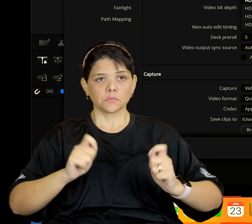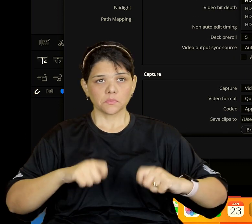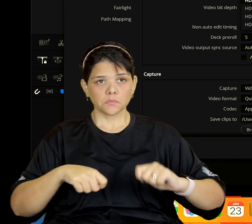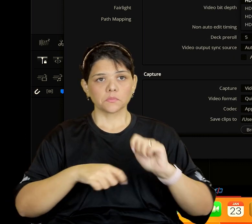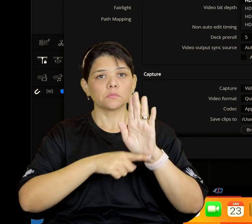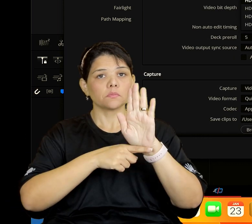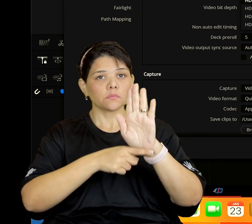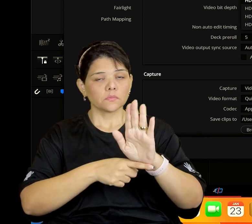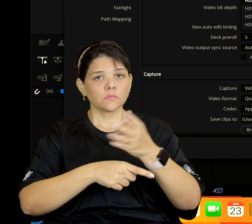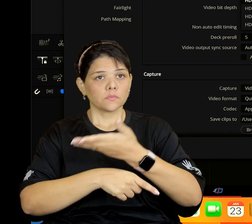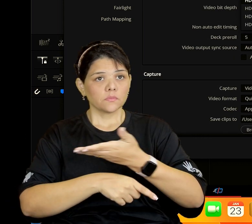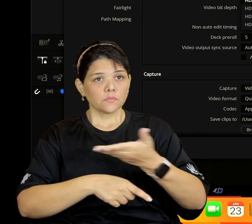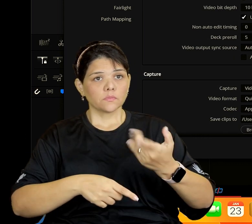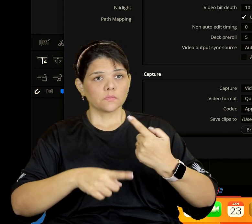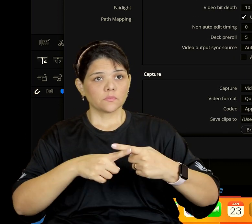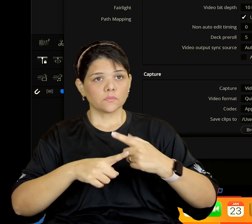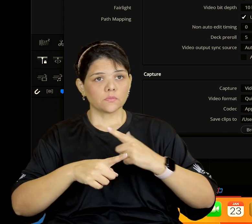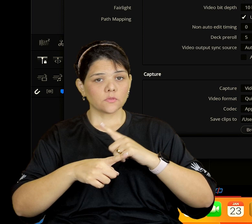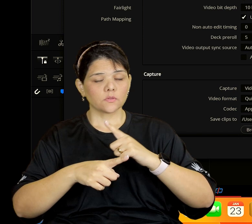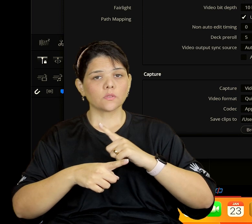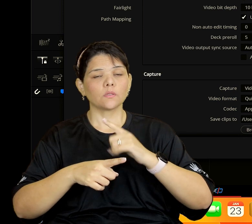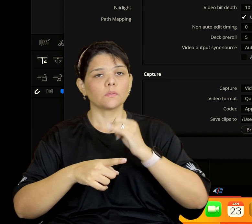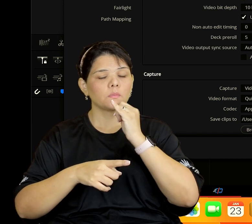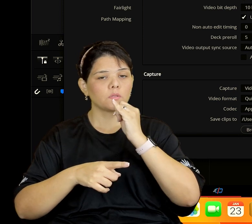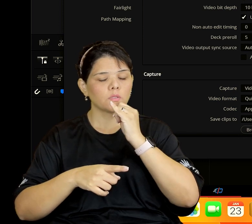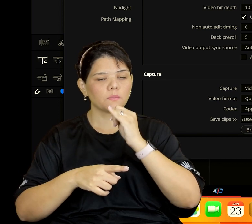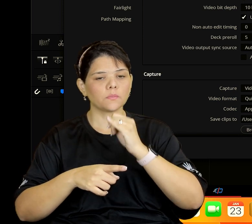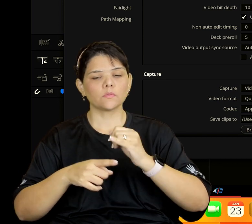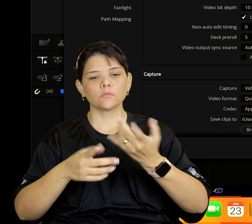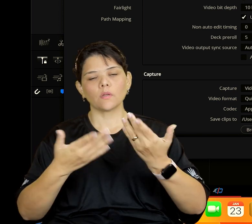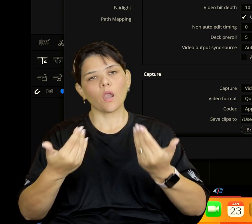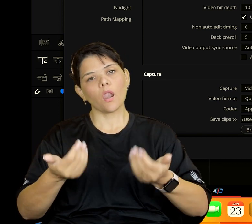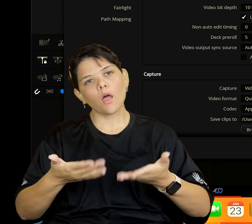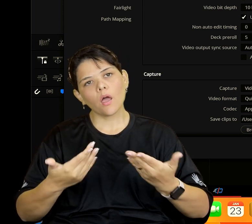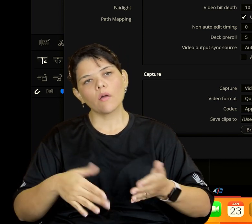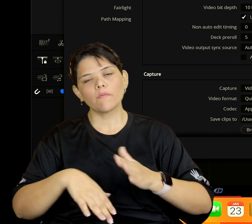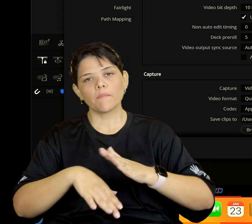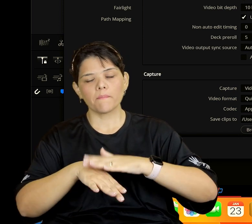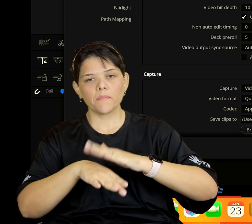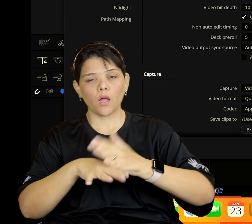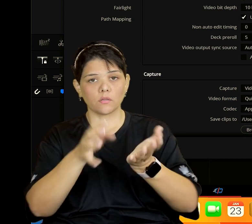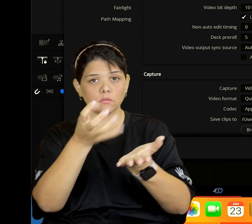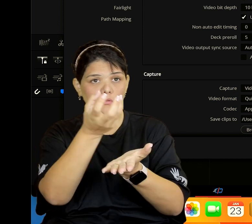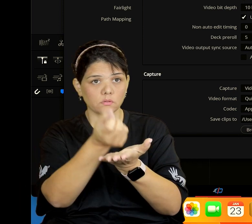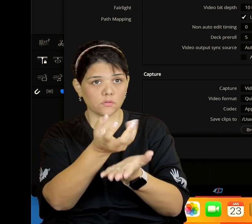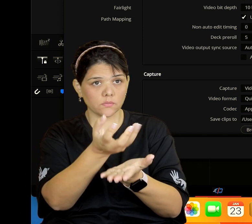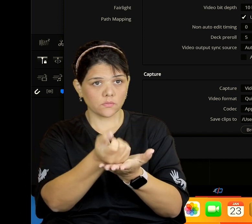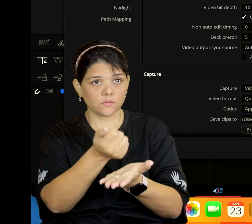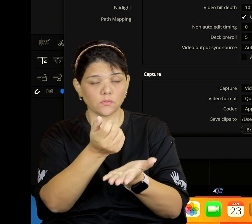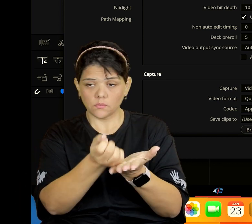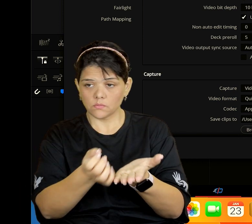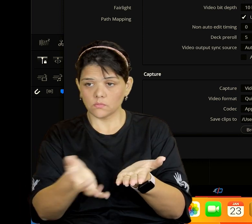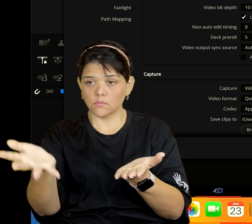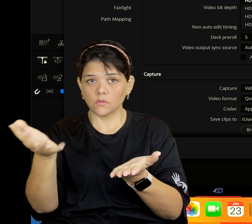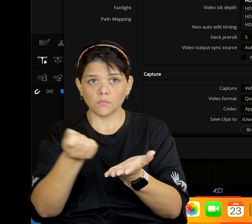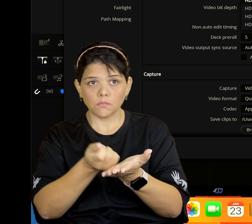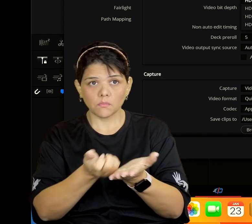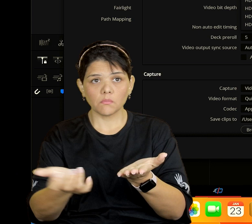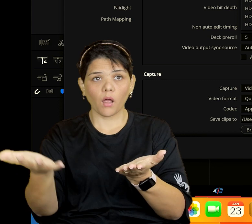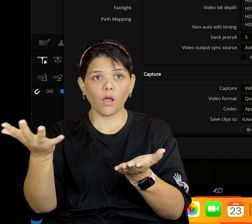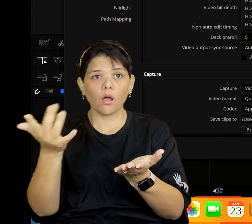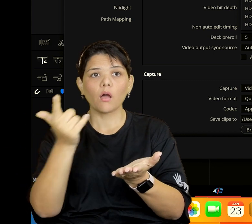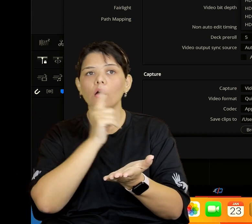tem captura de playback e tudo mais assim. Se você vai exportar mais leve, você consegue fazer isso. É só essas configurações leves que é a mesma coisa do